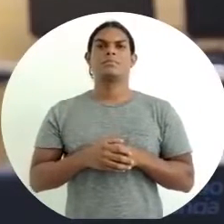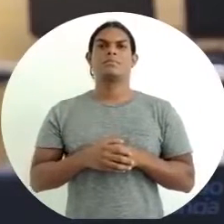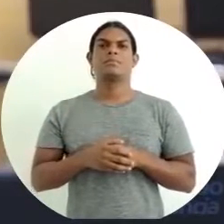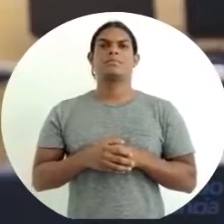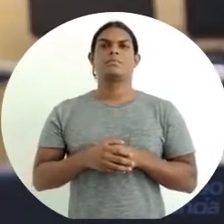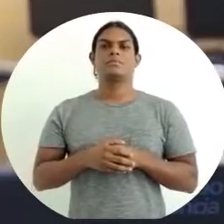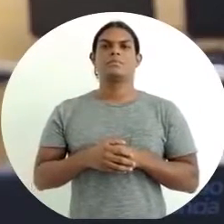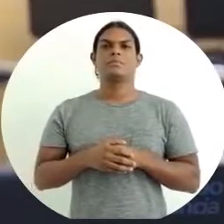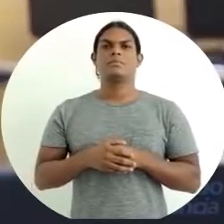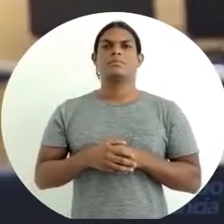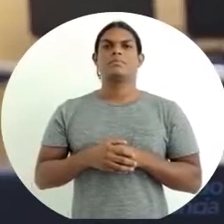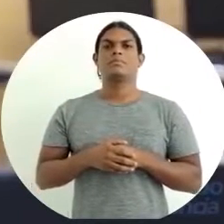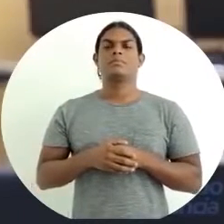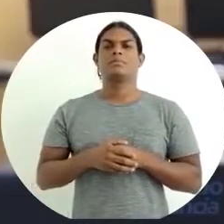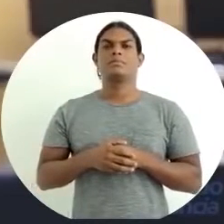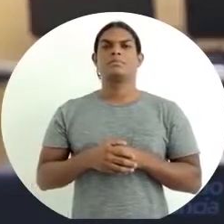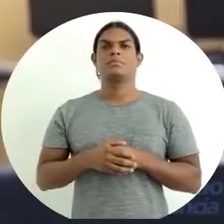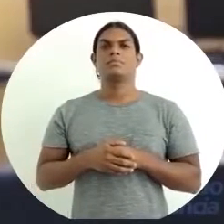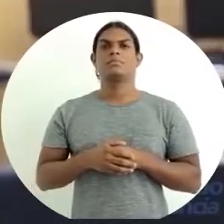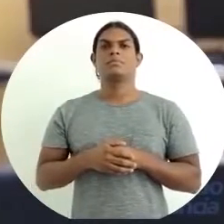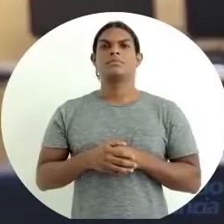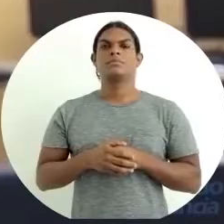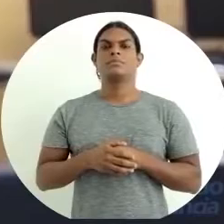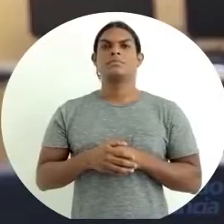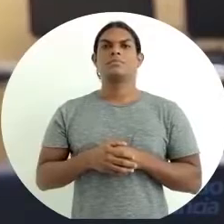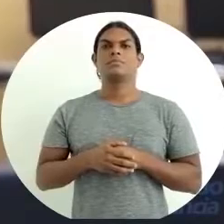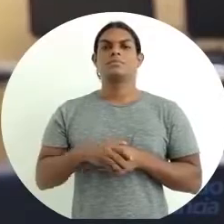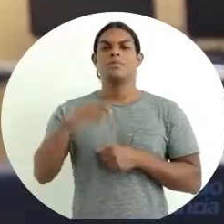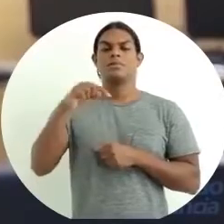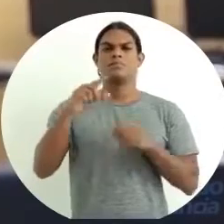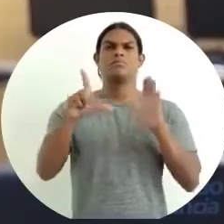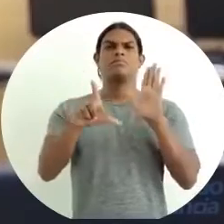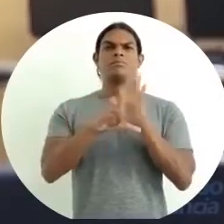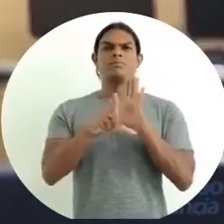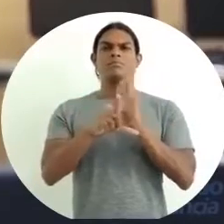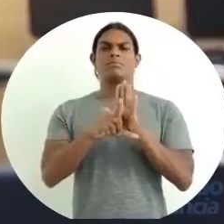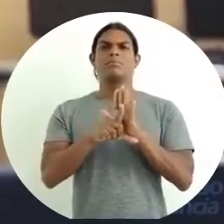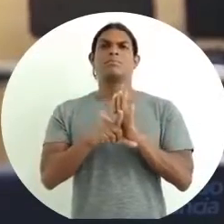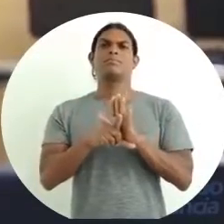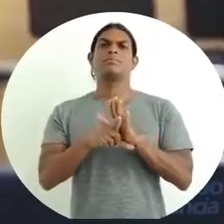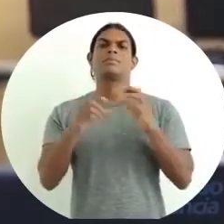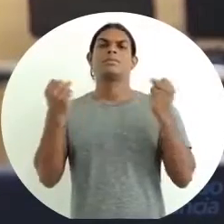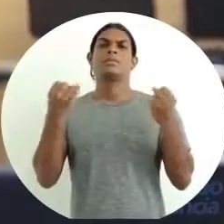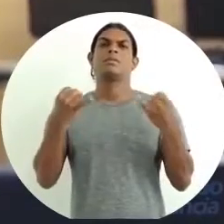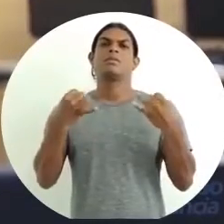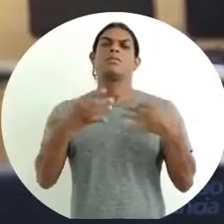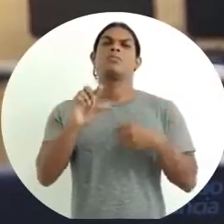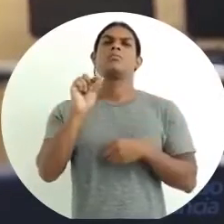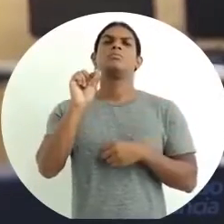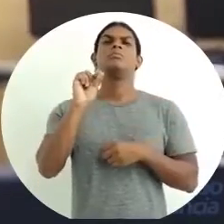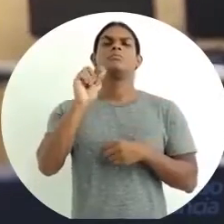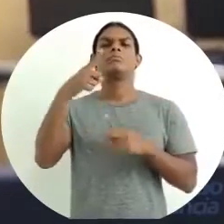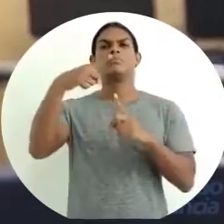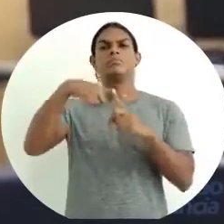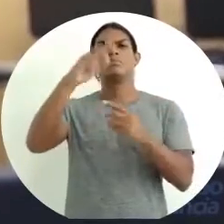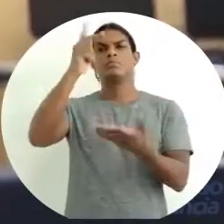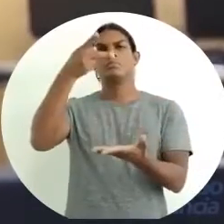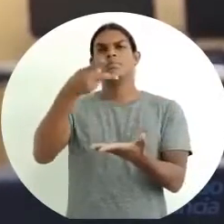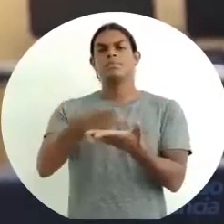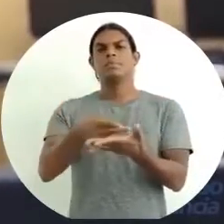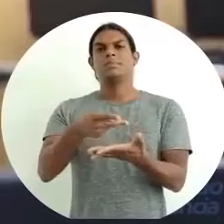8213, 8.213, que fala sobre a Previdência Social, ela vai dizer quais são os acidentes